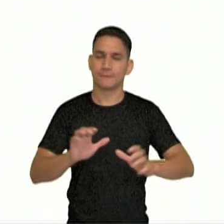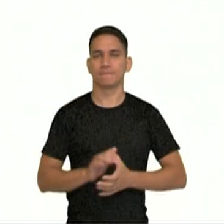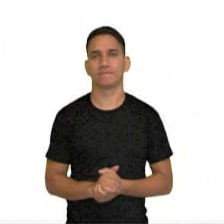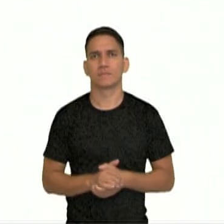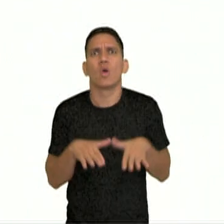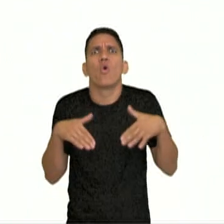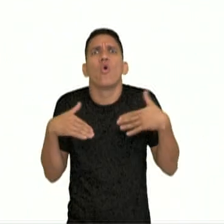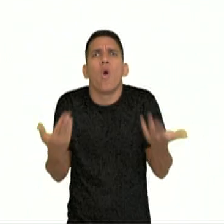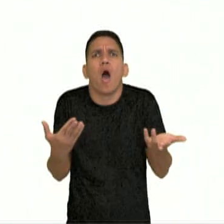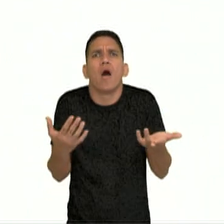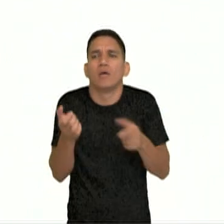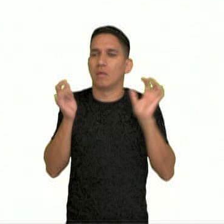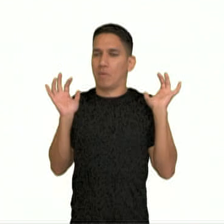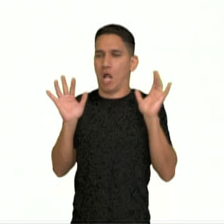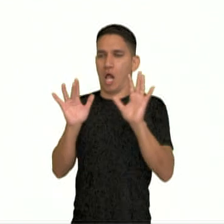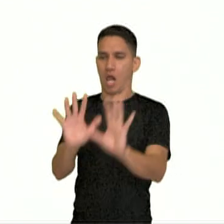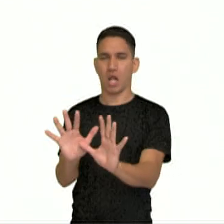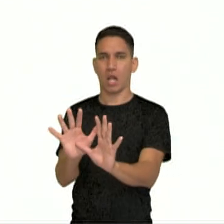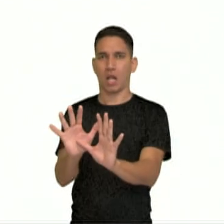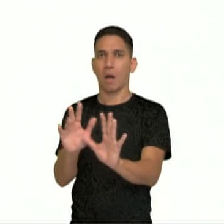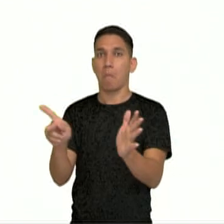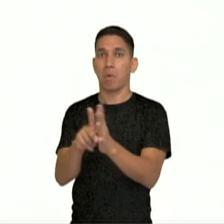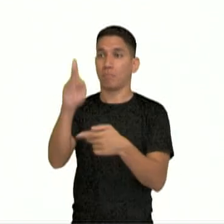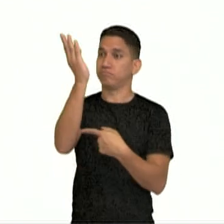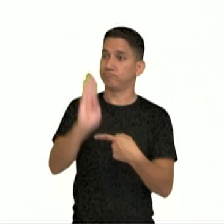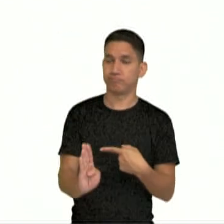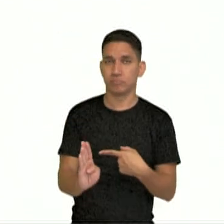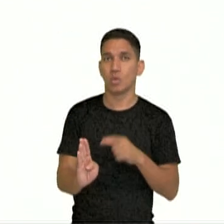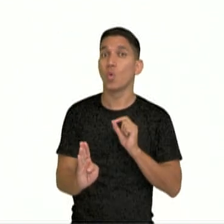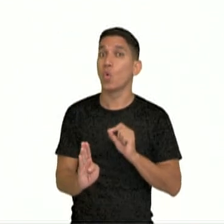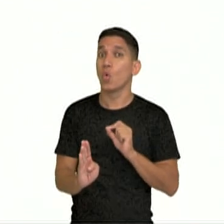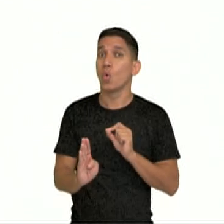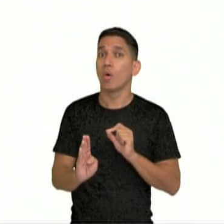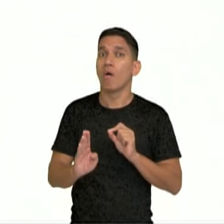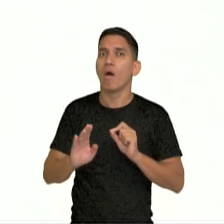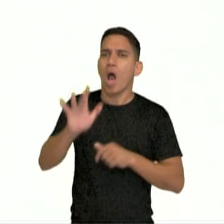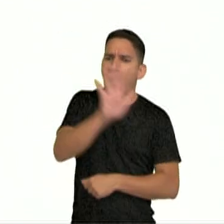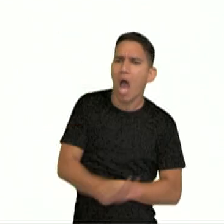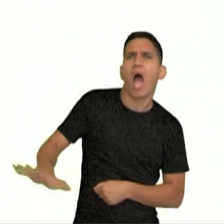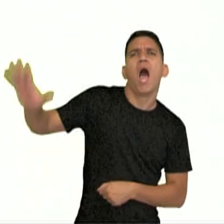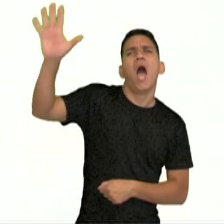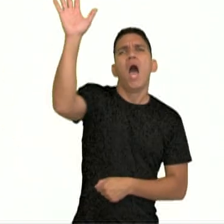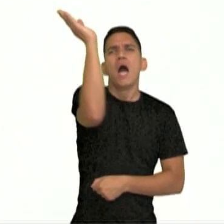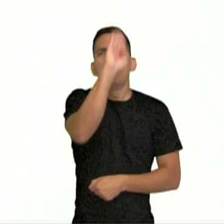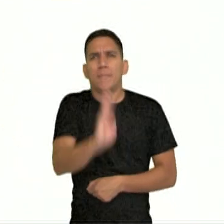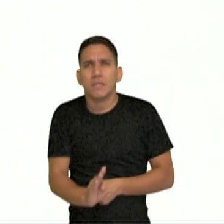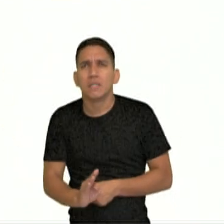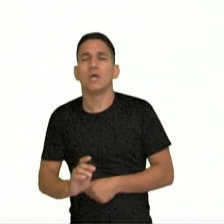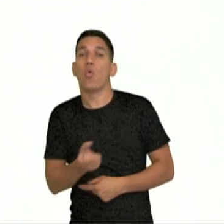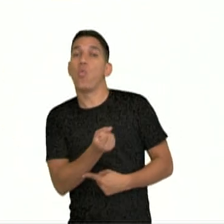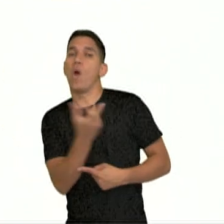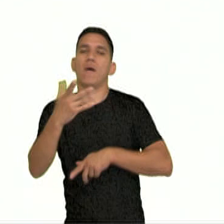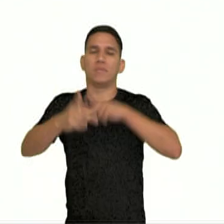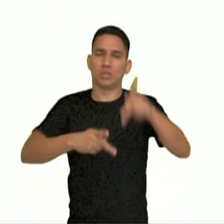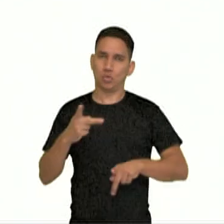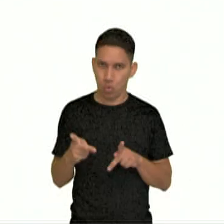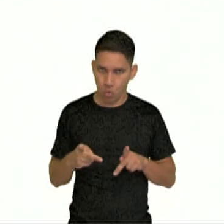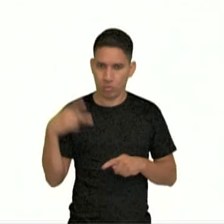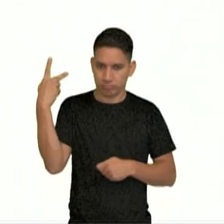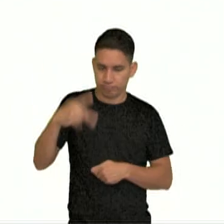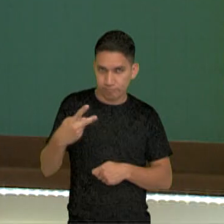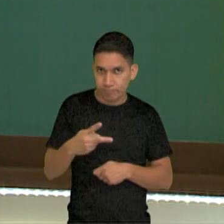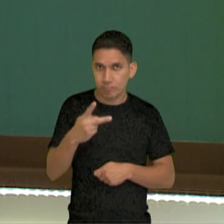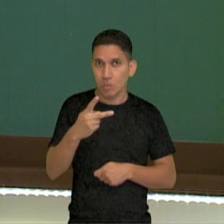é a densidade demográfica do Brasil? Ou seja, pela área do Brasil e pelo total de habitantes do